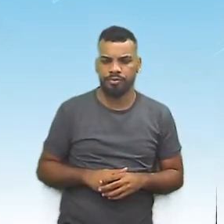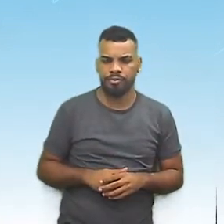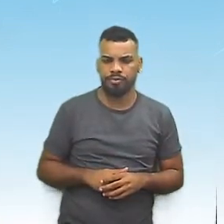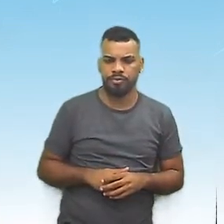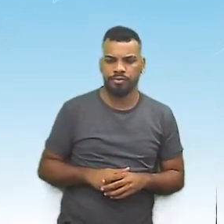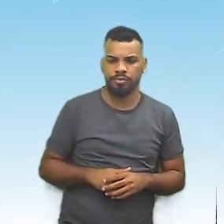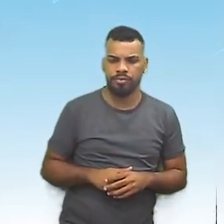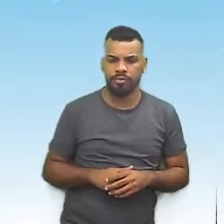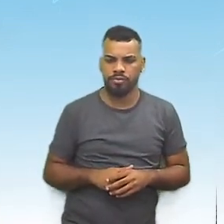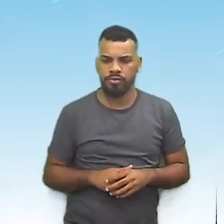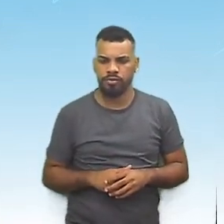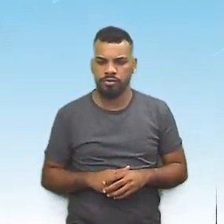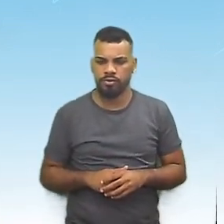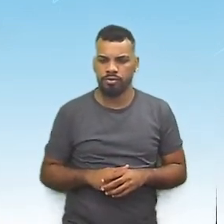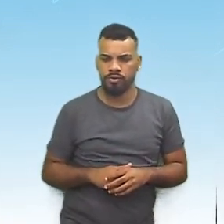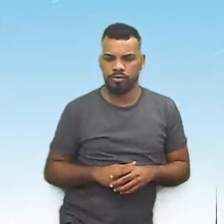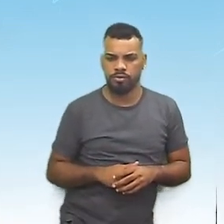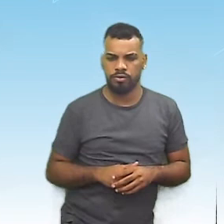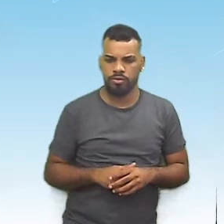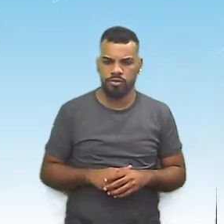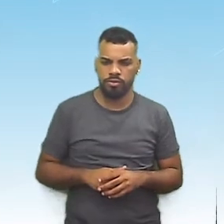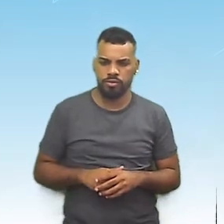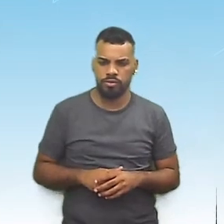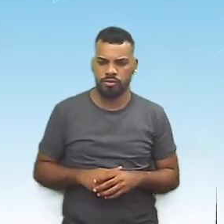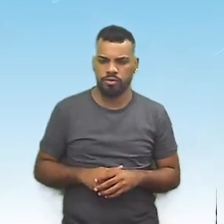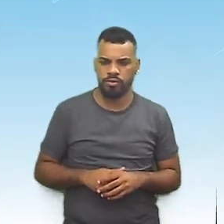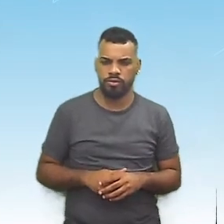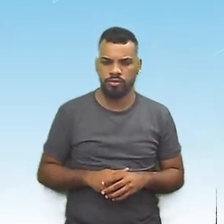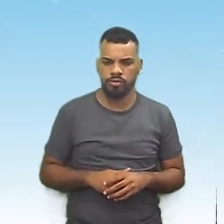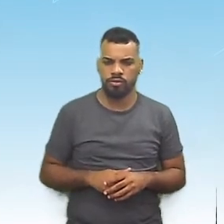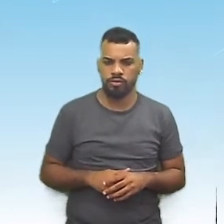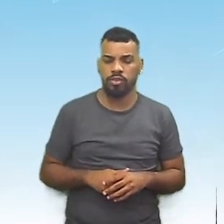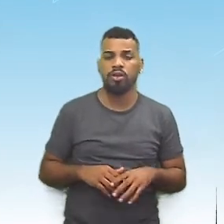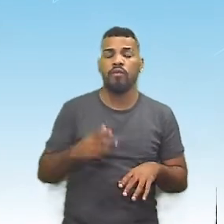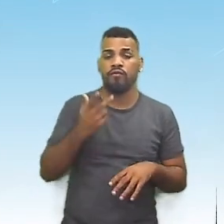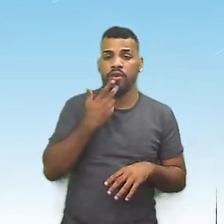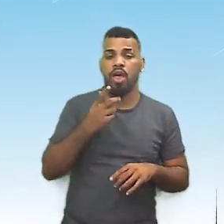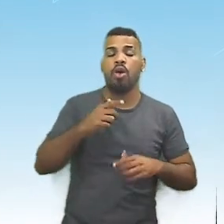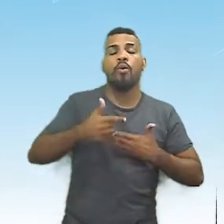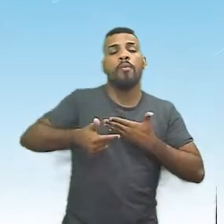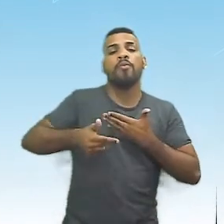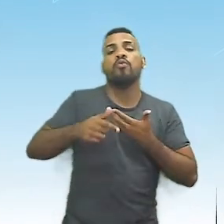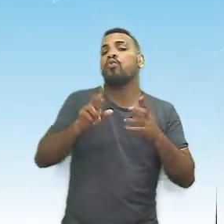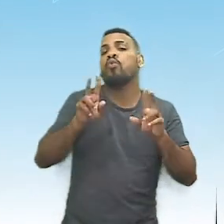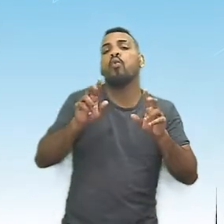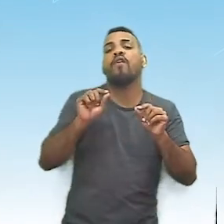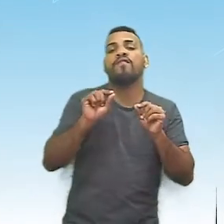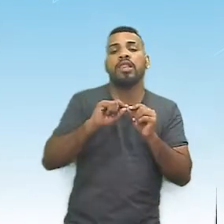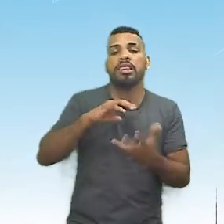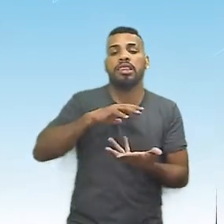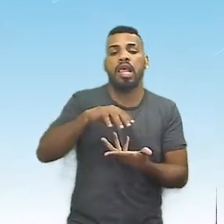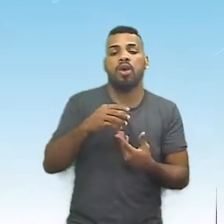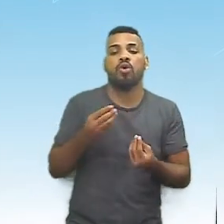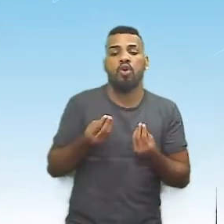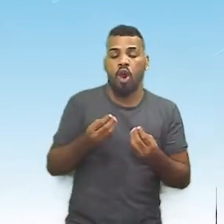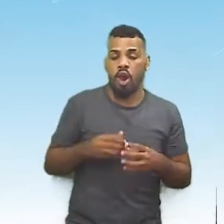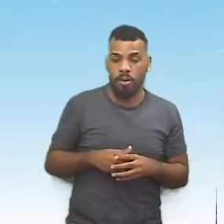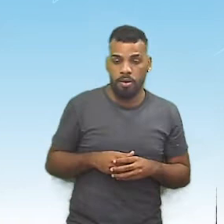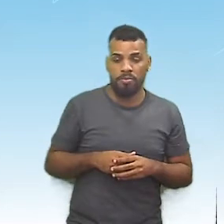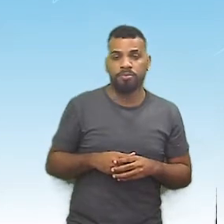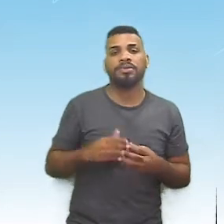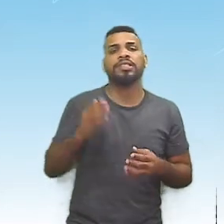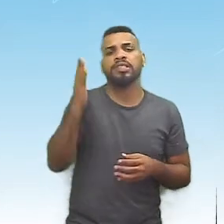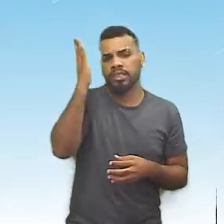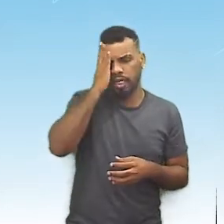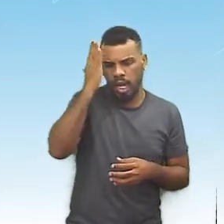da atmosfera na Terra em relação a esse equilíbrio térmico. A gente sabe que o